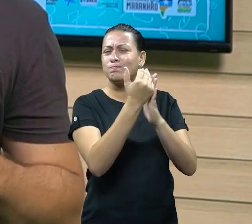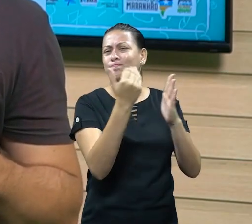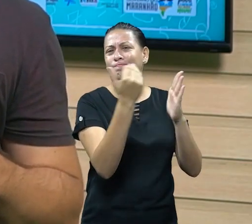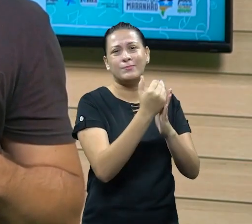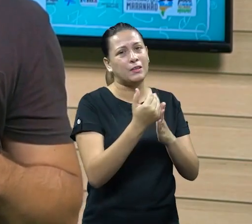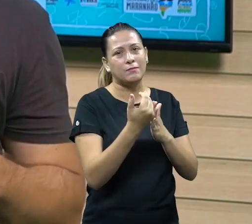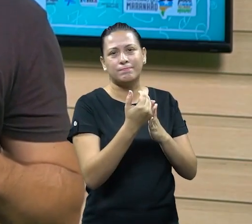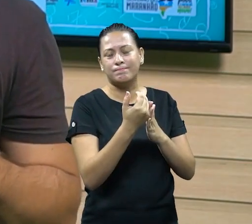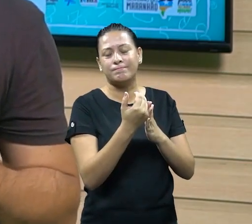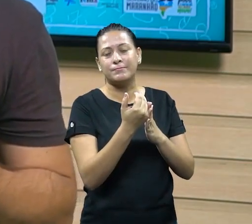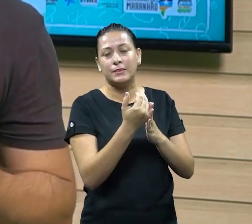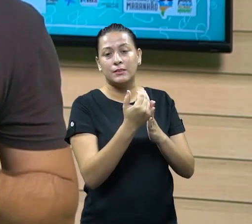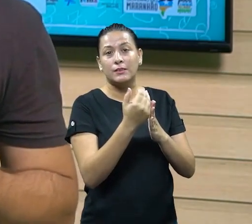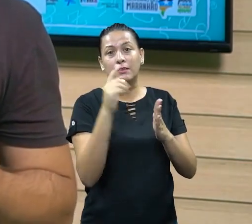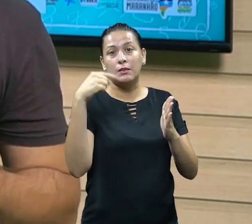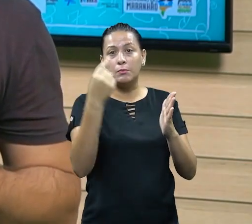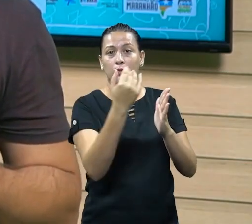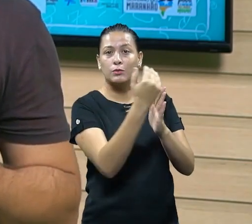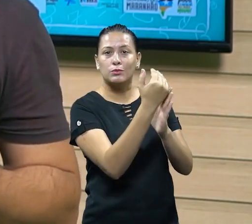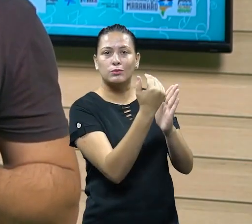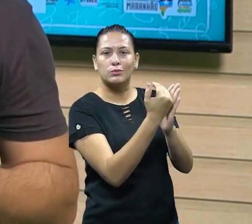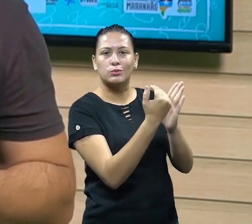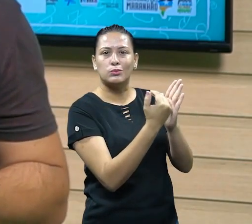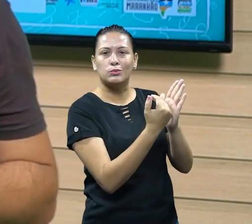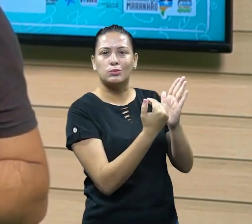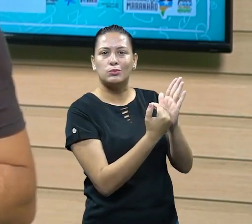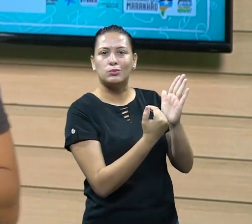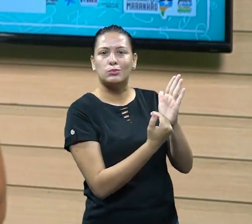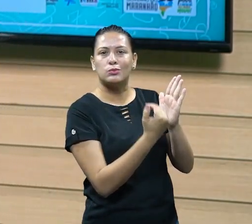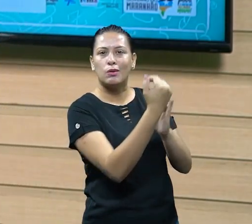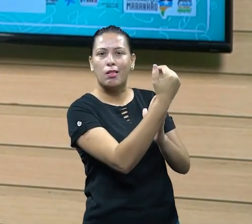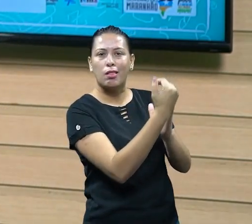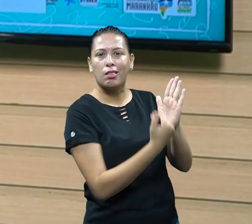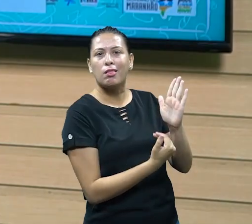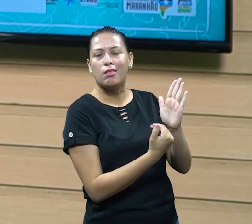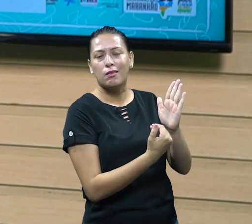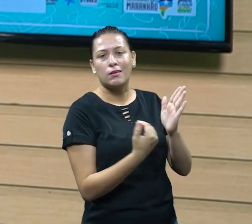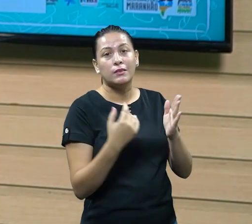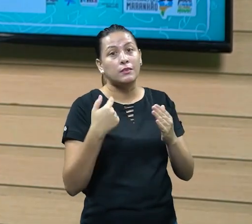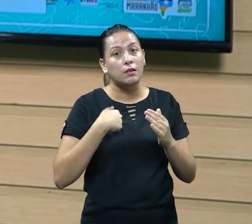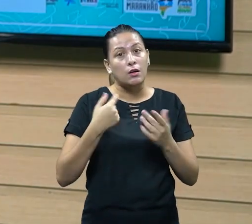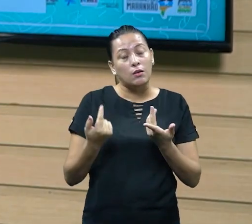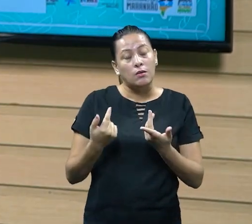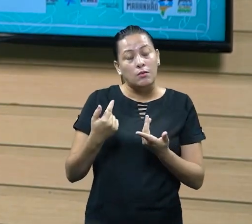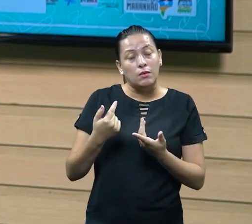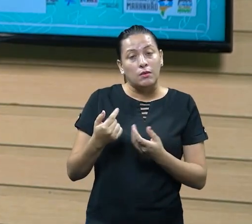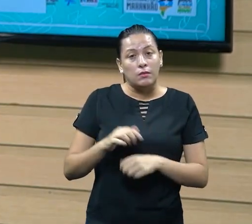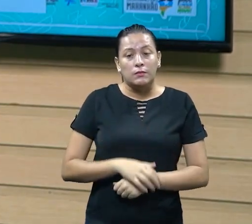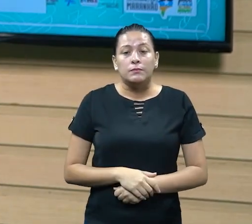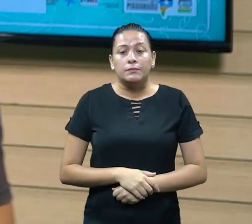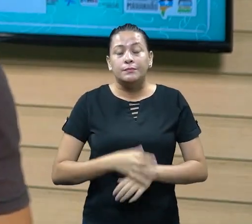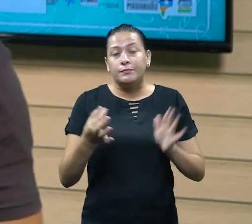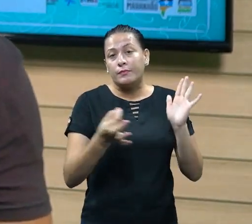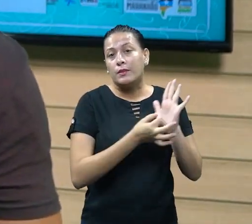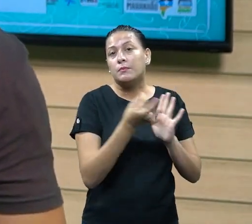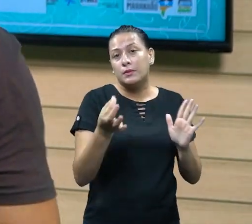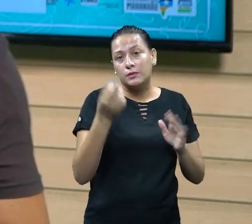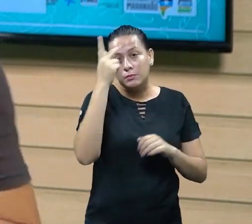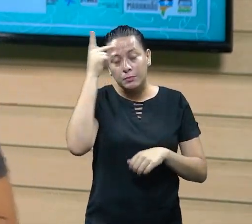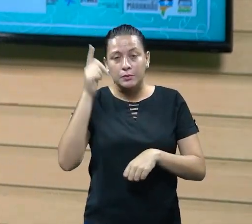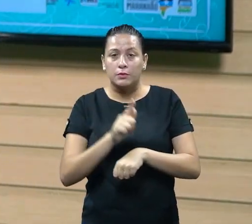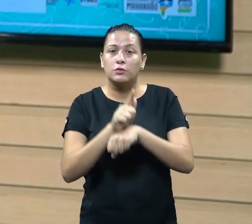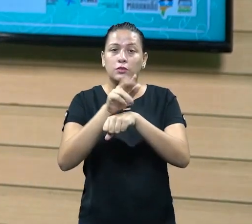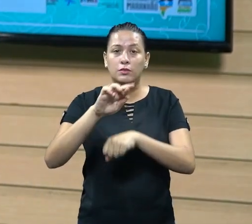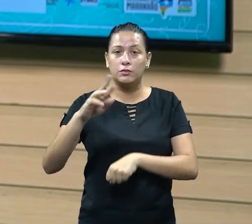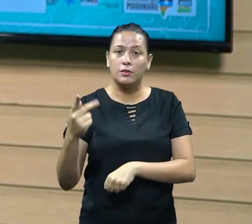vai chegar ao ponto máximo, o que vai acontecer? Tu vai começar a cair. Então, qual é a dica que eu dou para os gestores, não somente de RH, mas